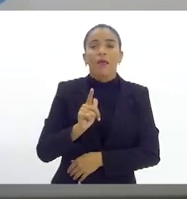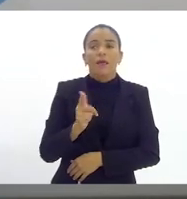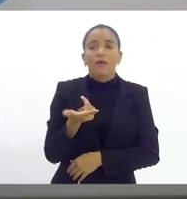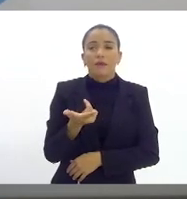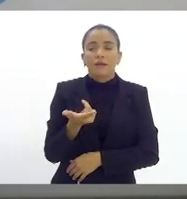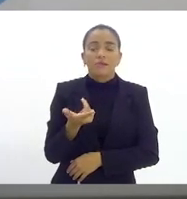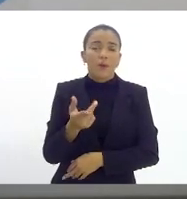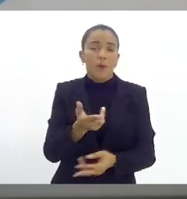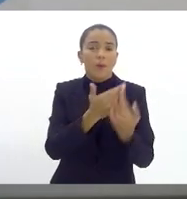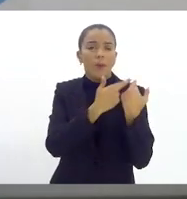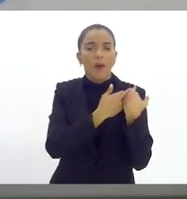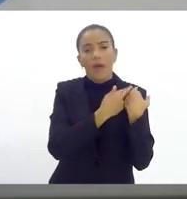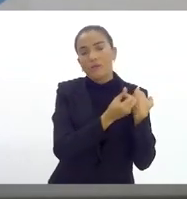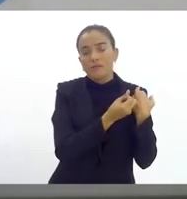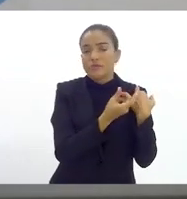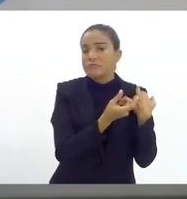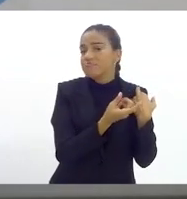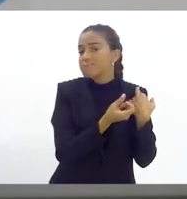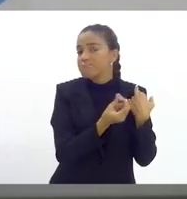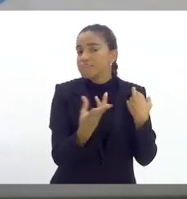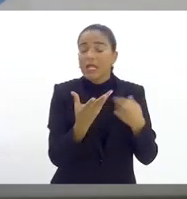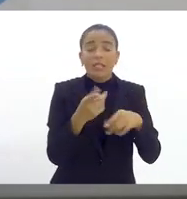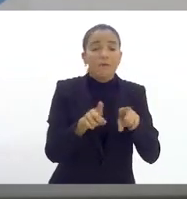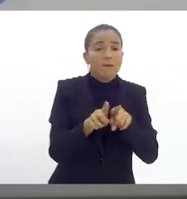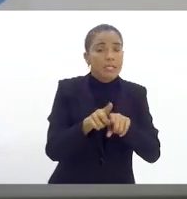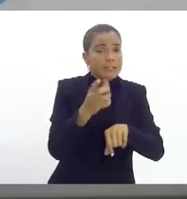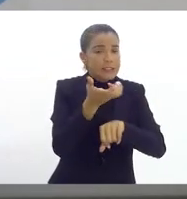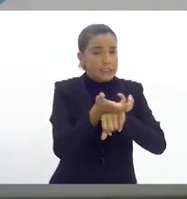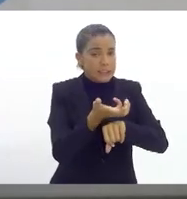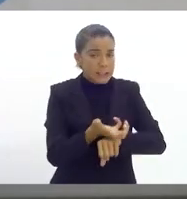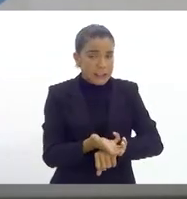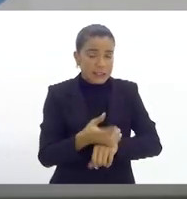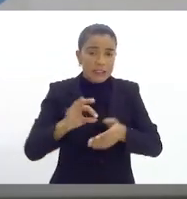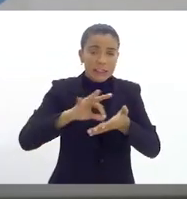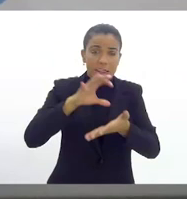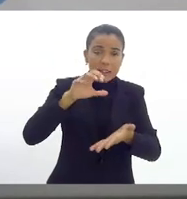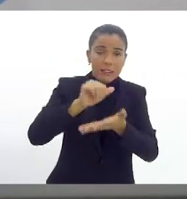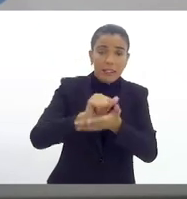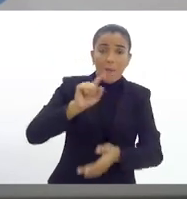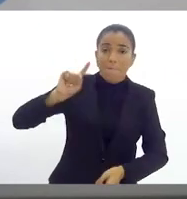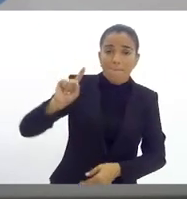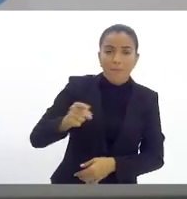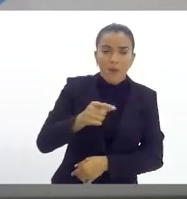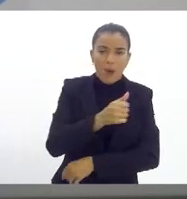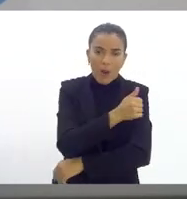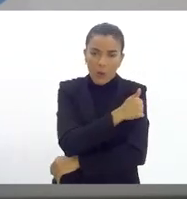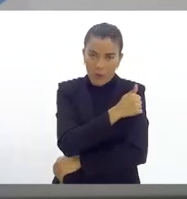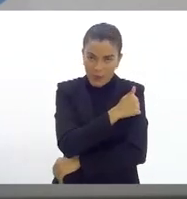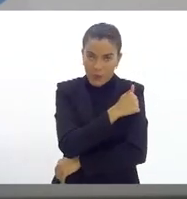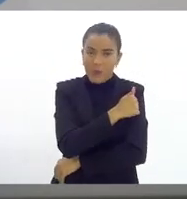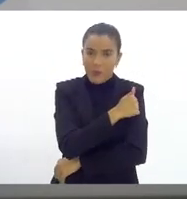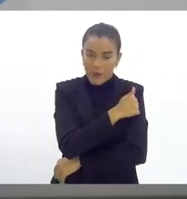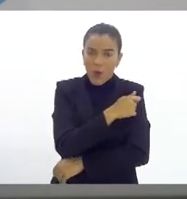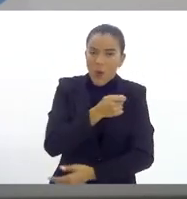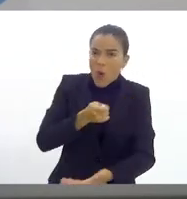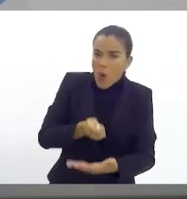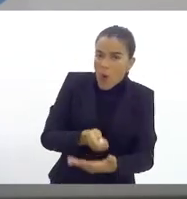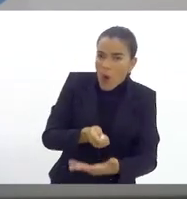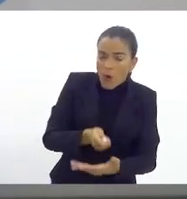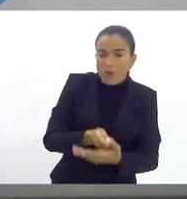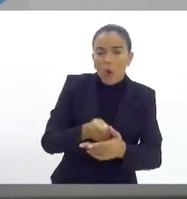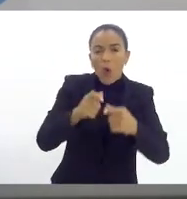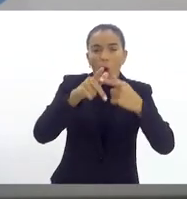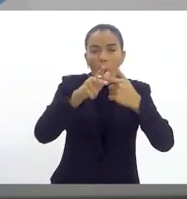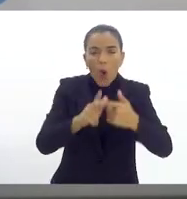são responsáveis por disciplinas onde a inscrição de mil alunos né com obrigações como